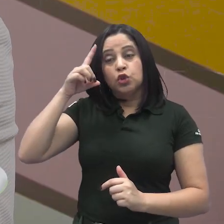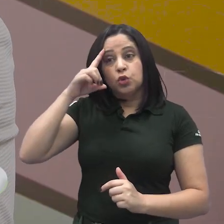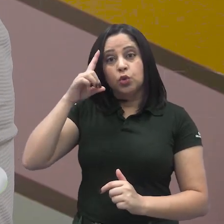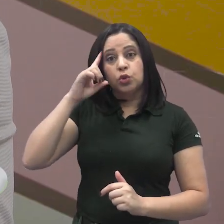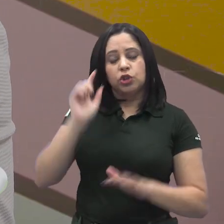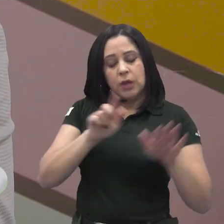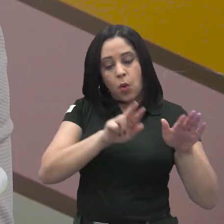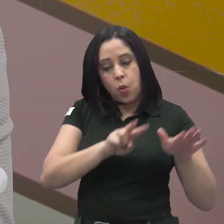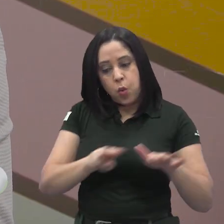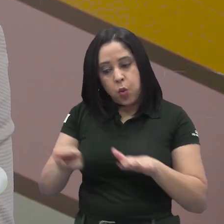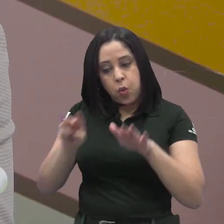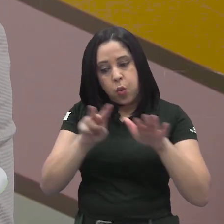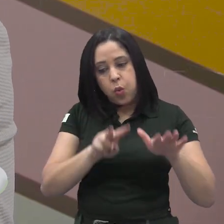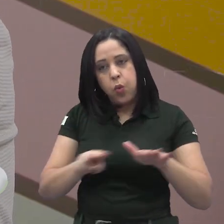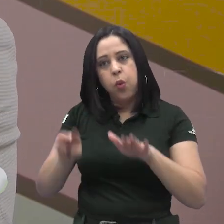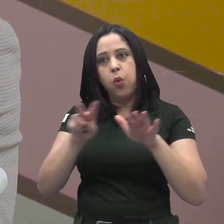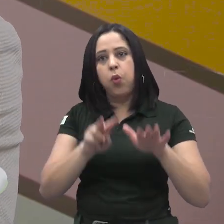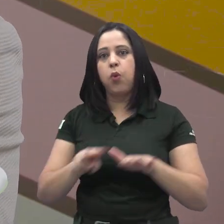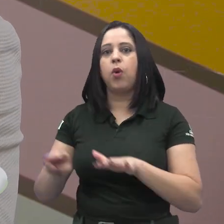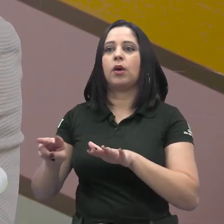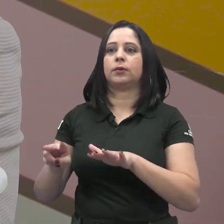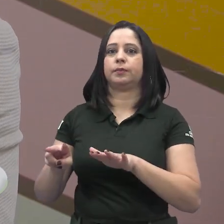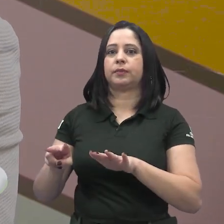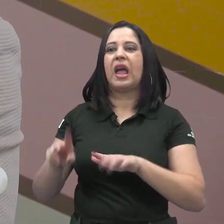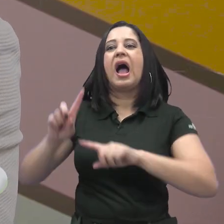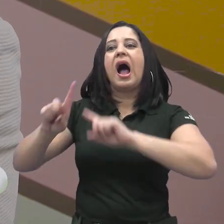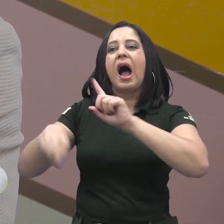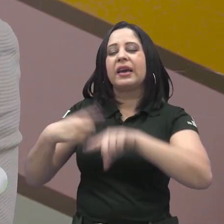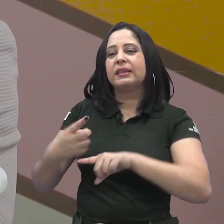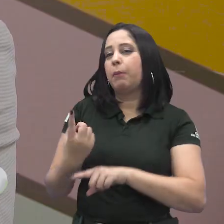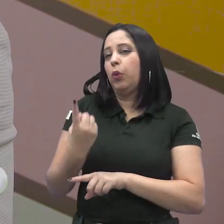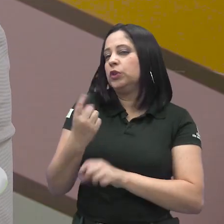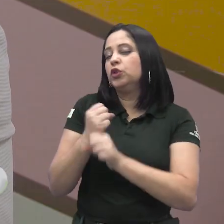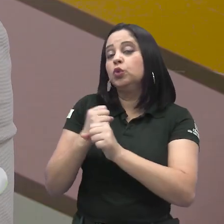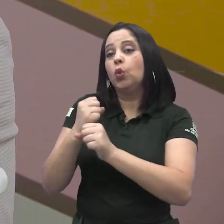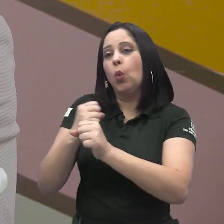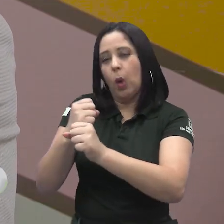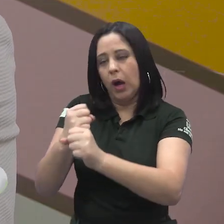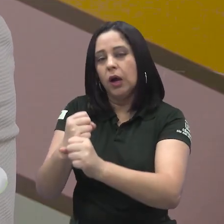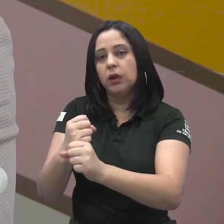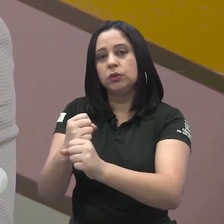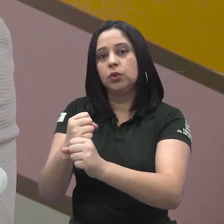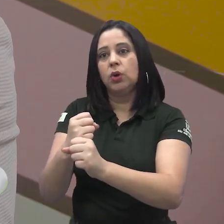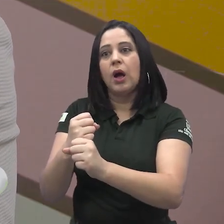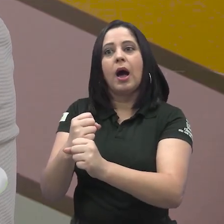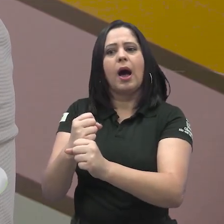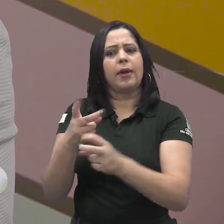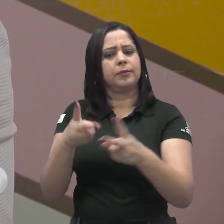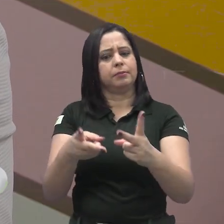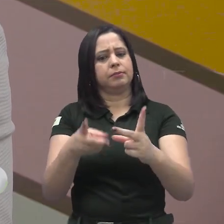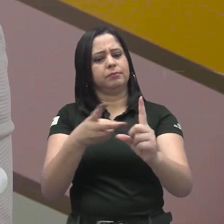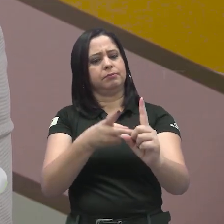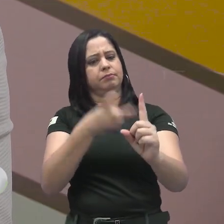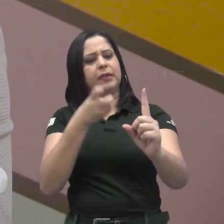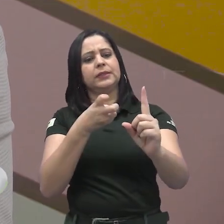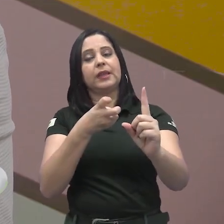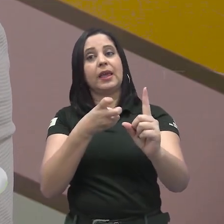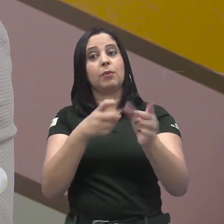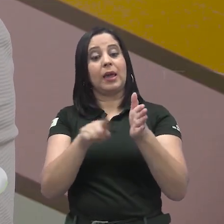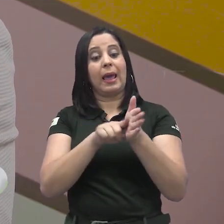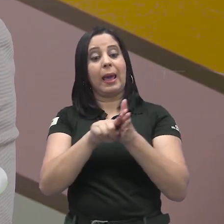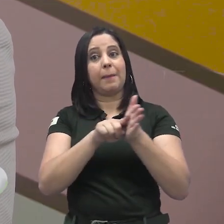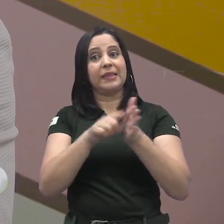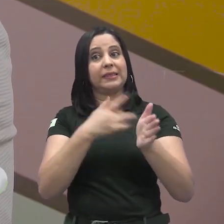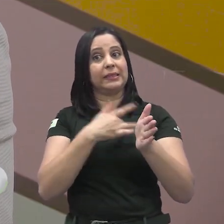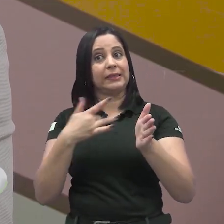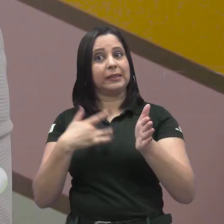vire o padrão de vida da pessoa, depois de alguns meses, 6 meses, 1 ano ou mais, você nitidamente vai observando que os exames vão melhorando, que a